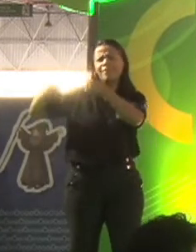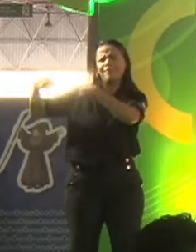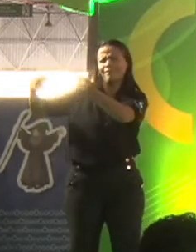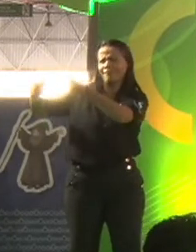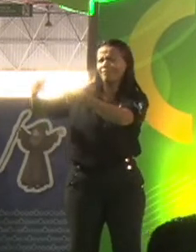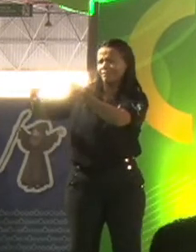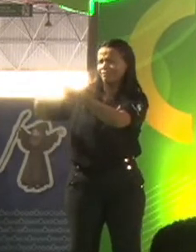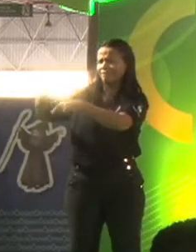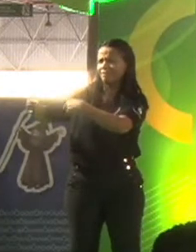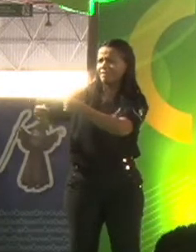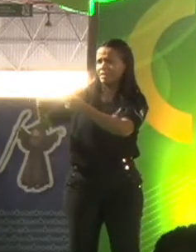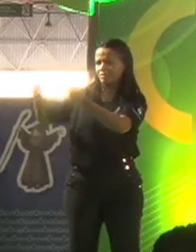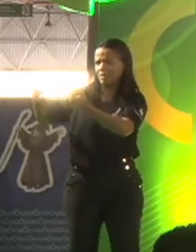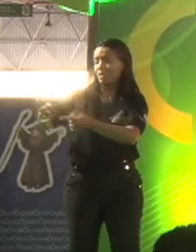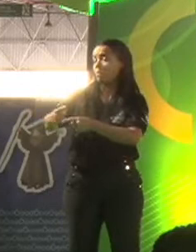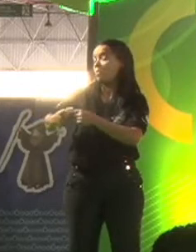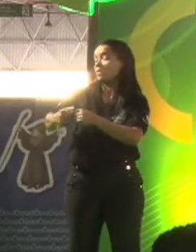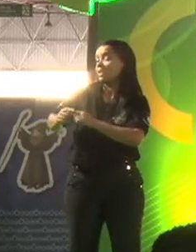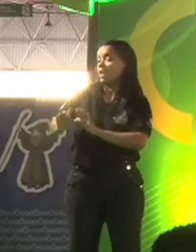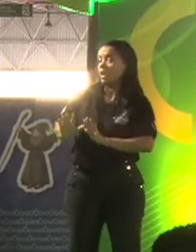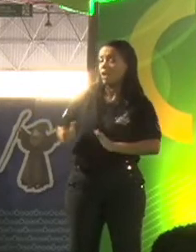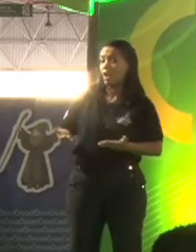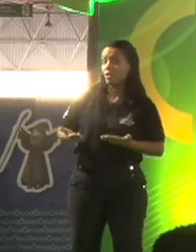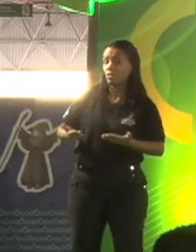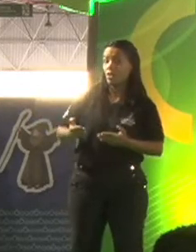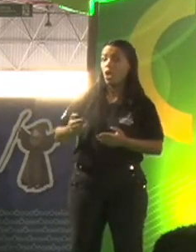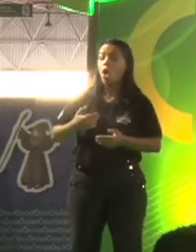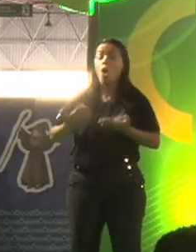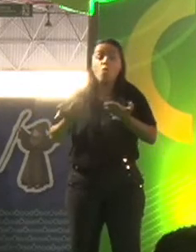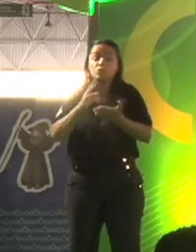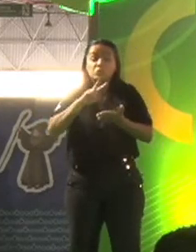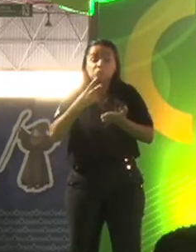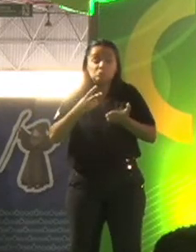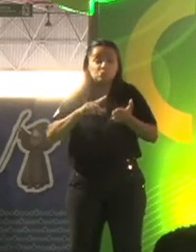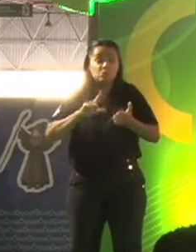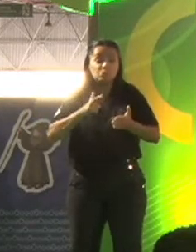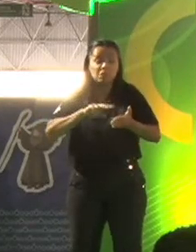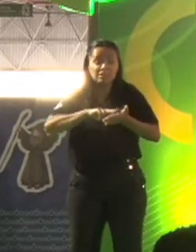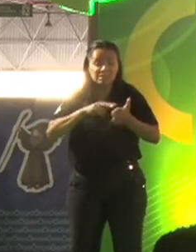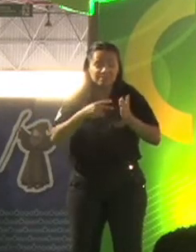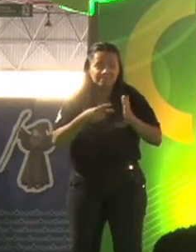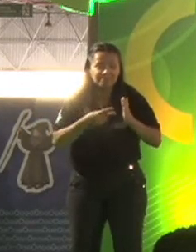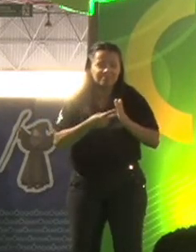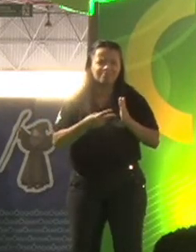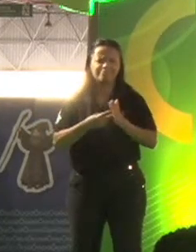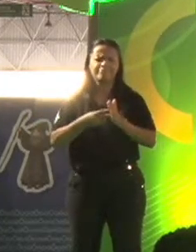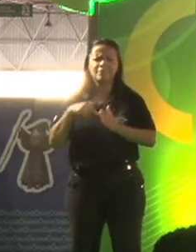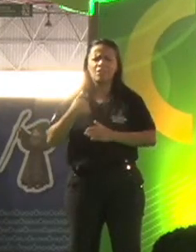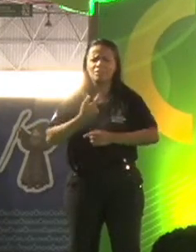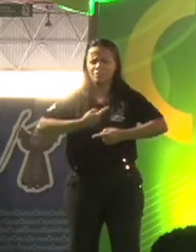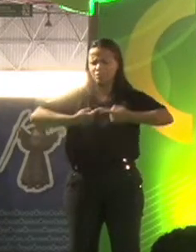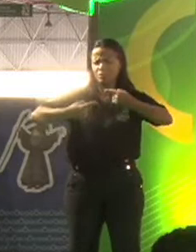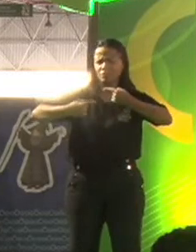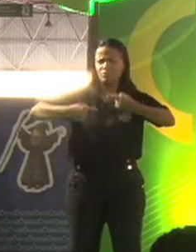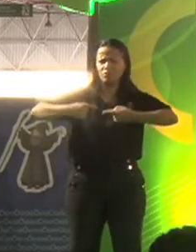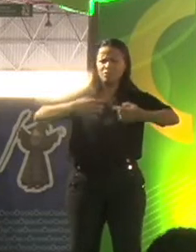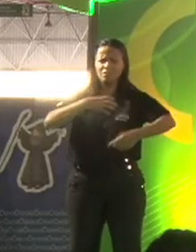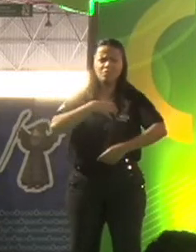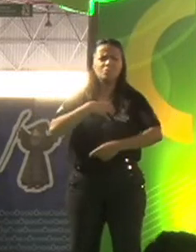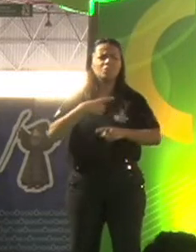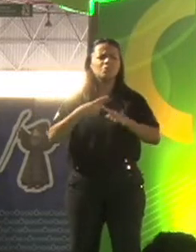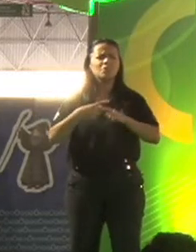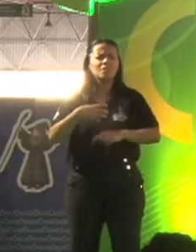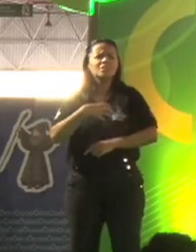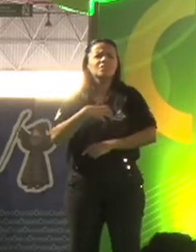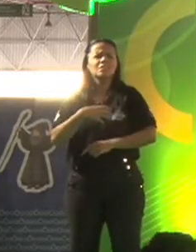pra frente e hoje não faz tanto sentido a gente discutir isso hoje não faz sentido eu discutir sentimentos porque o sentimento